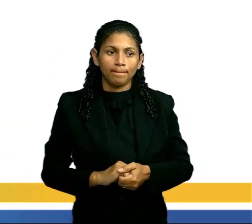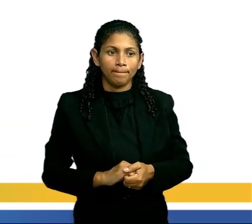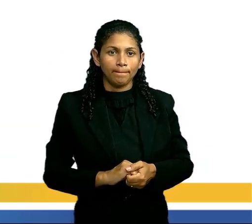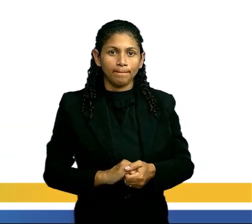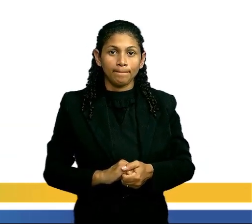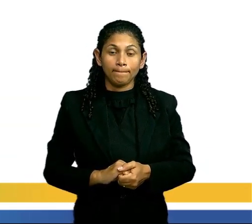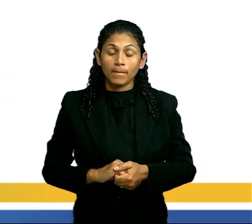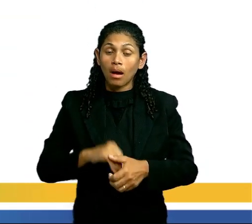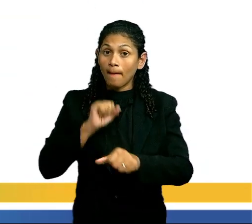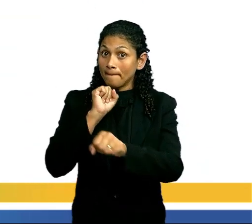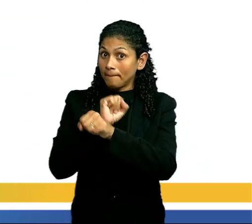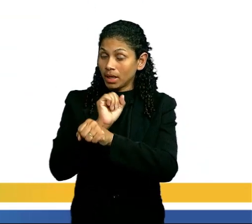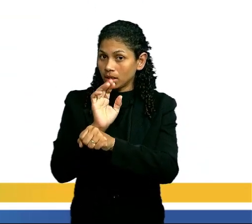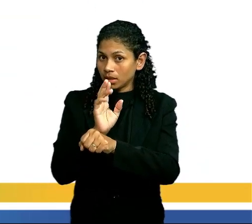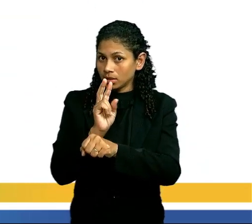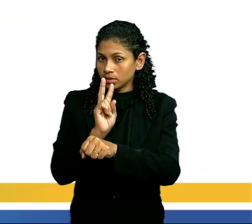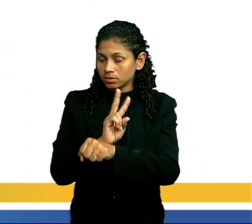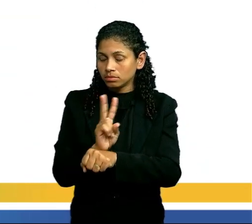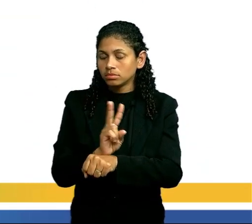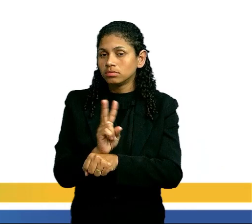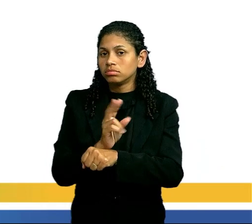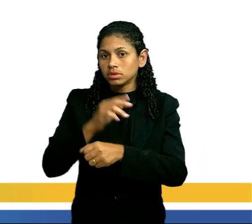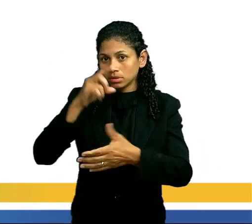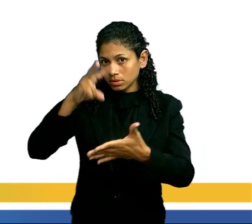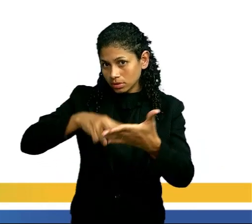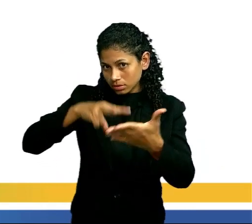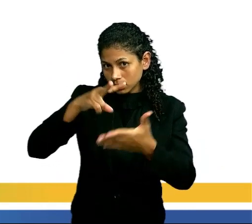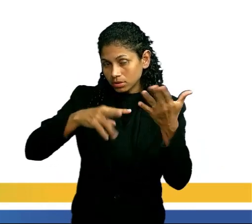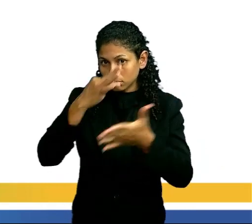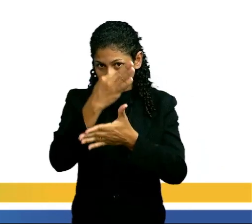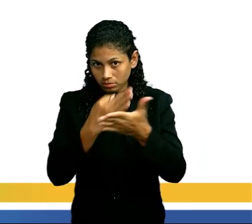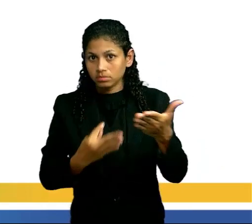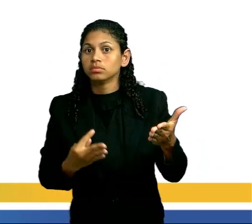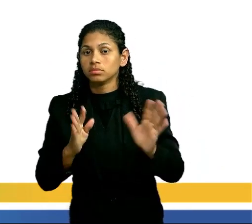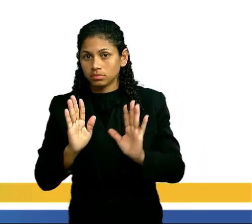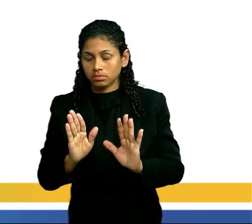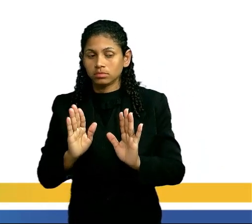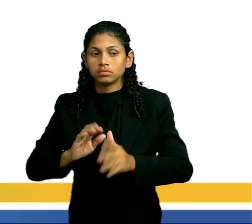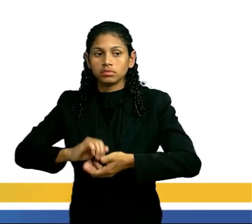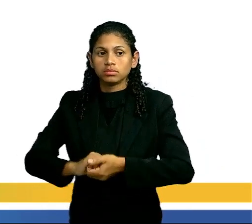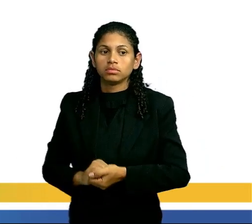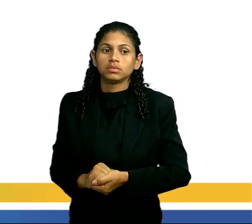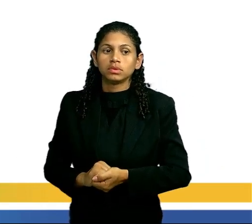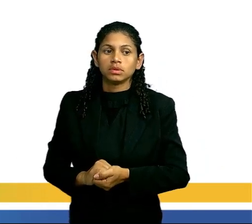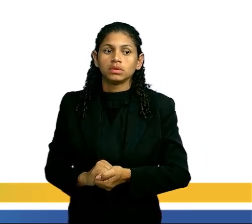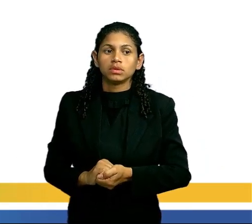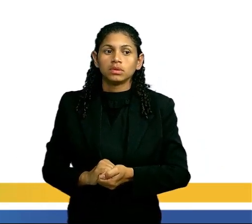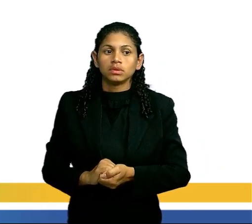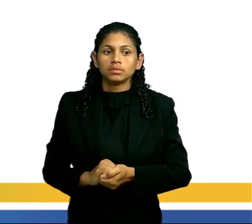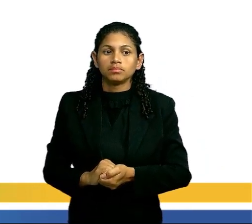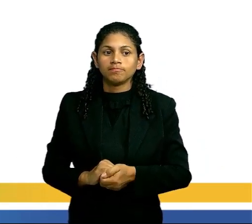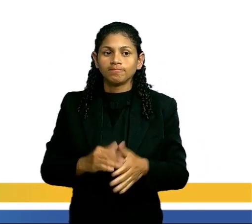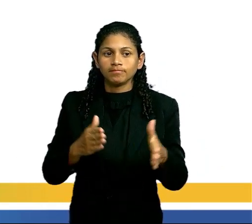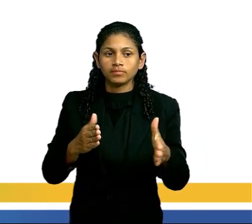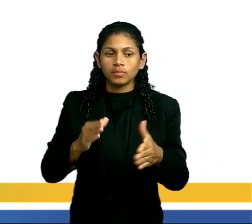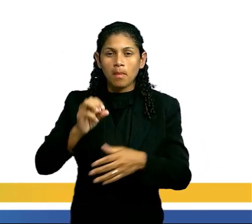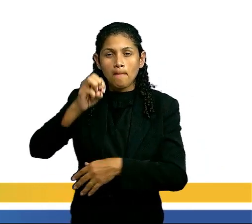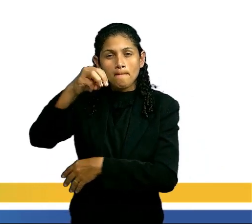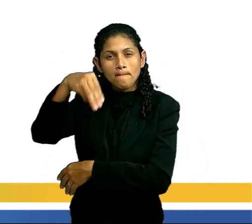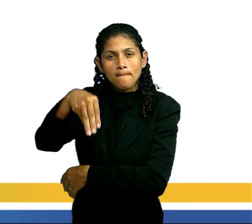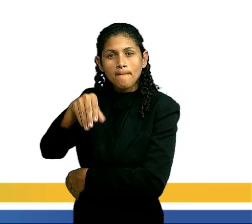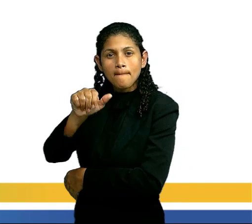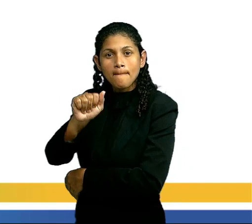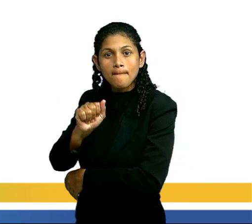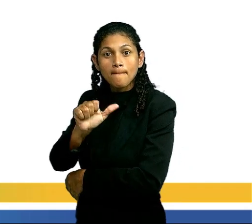à questão. Na passagem, mais Macron, que havia cuidadosamente preparado seu plano com